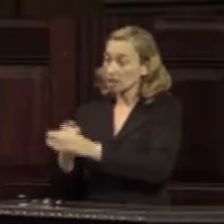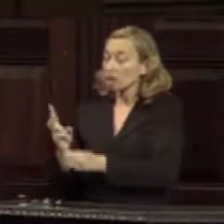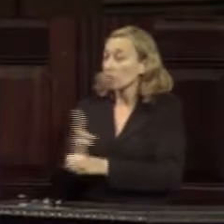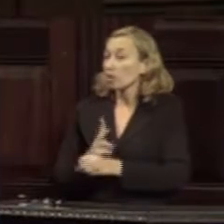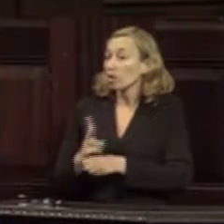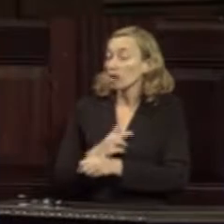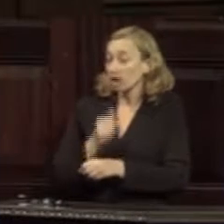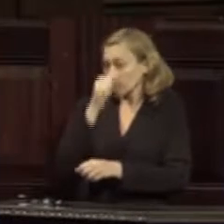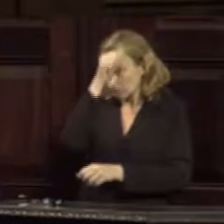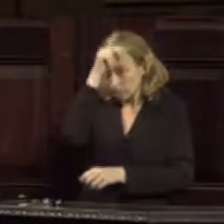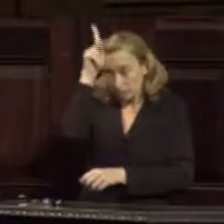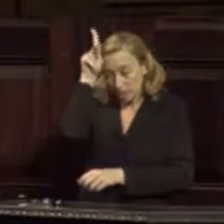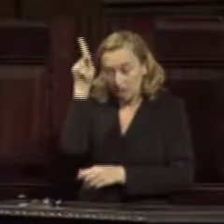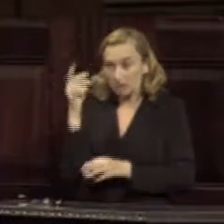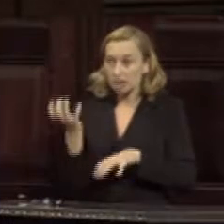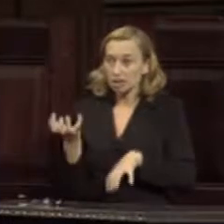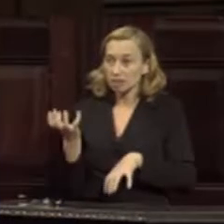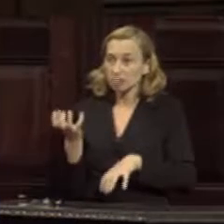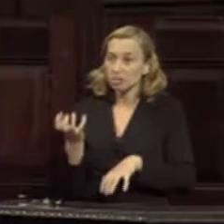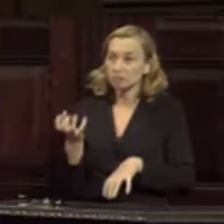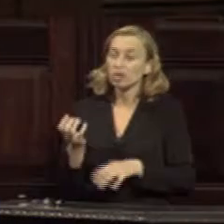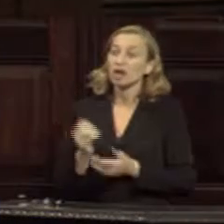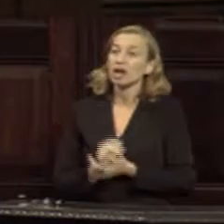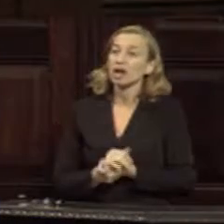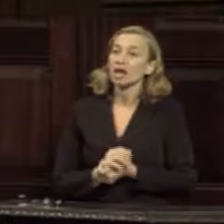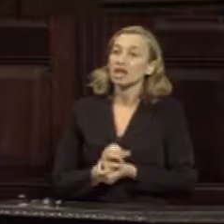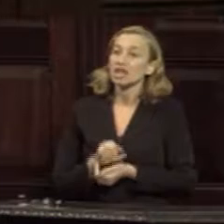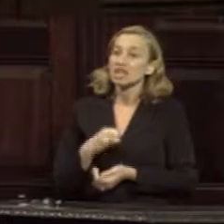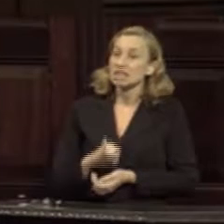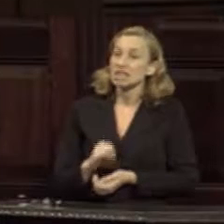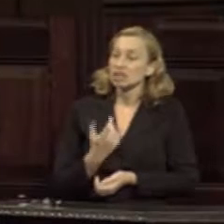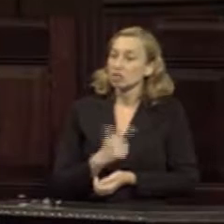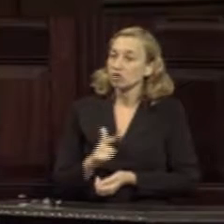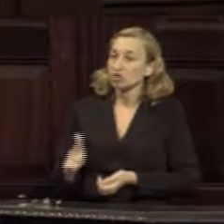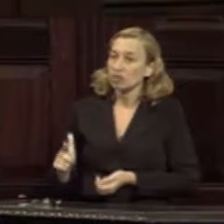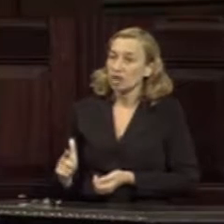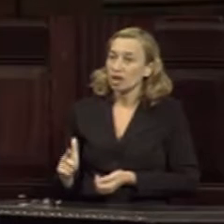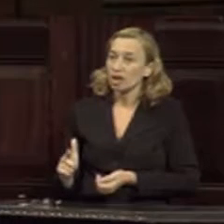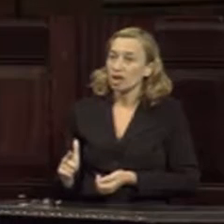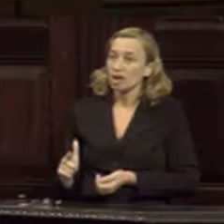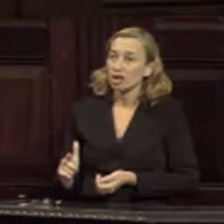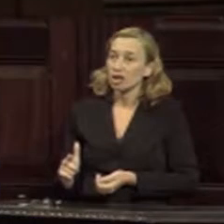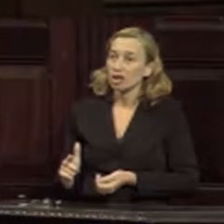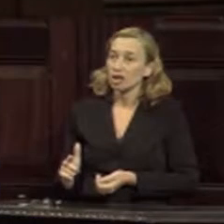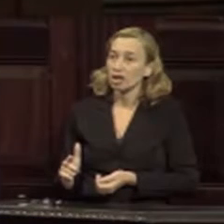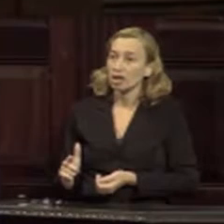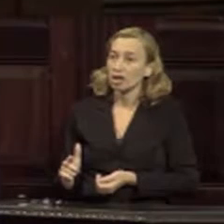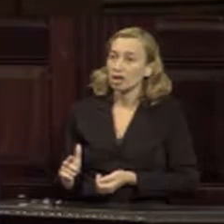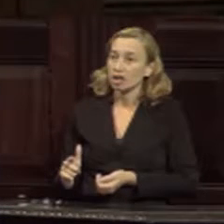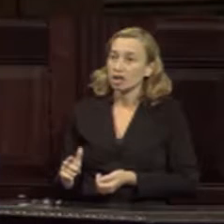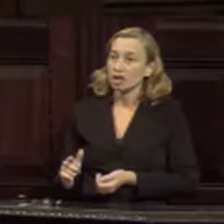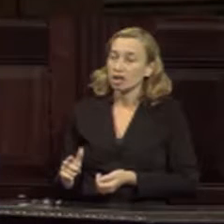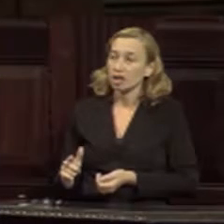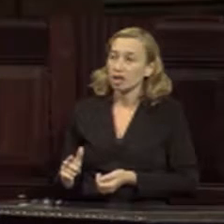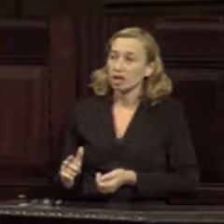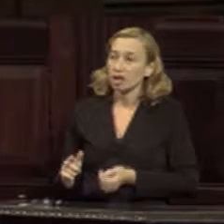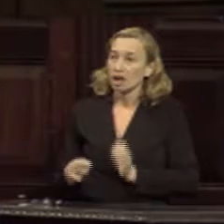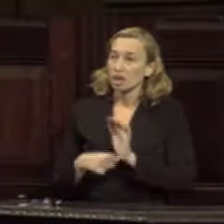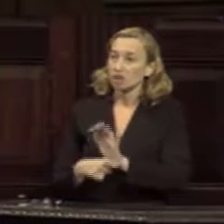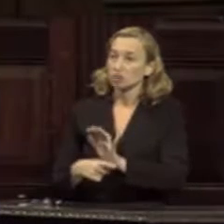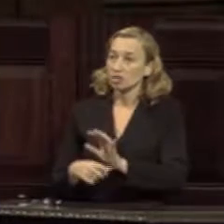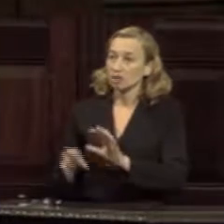câmaras municipais que, se não houver uma adesão do Rio ao repetro, vão transferir suas bases